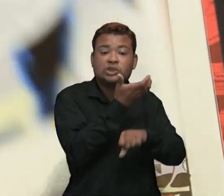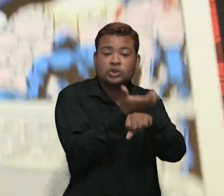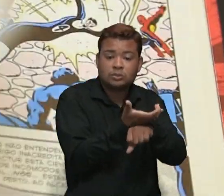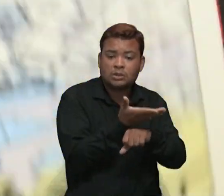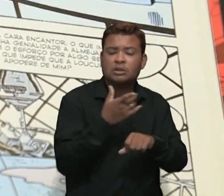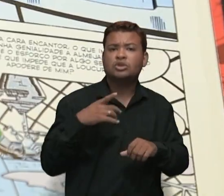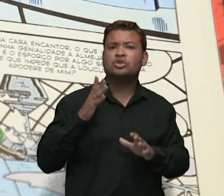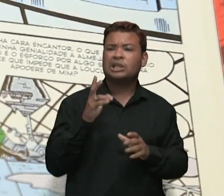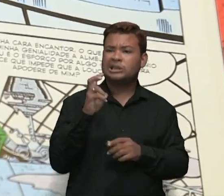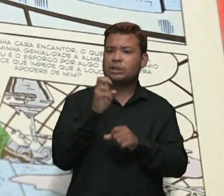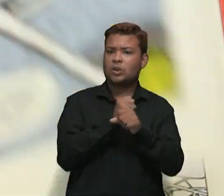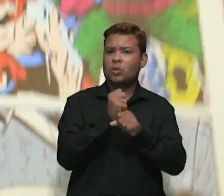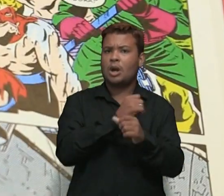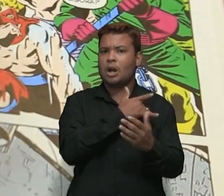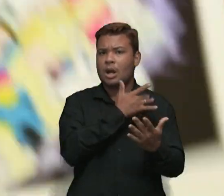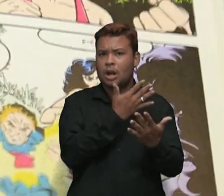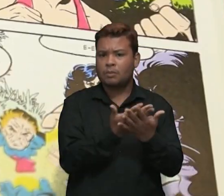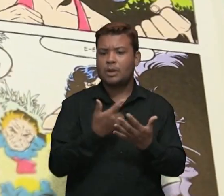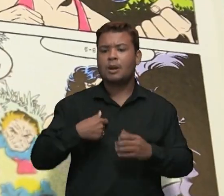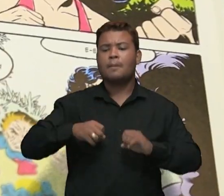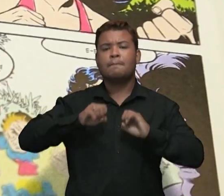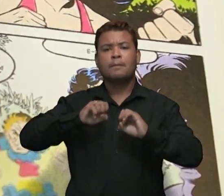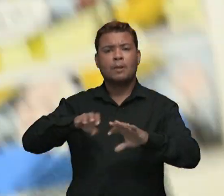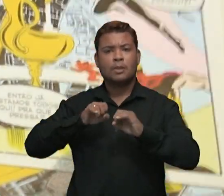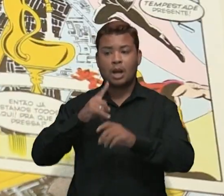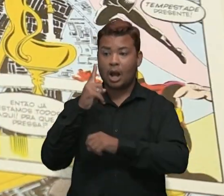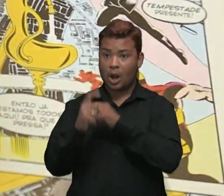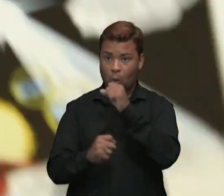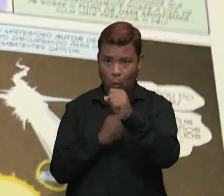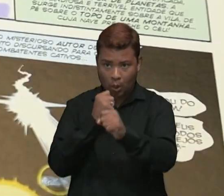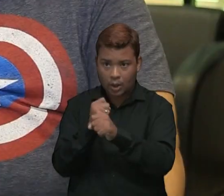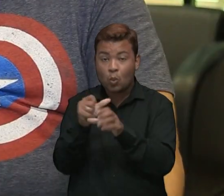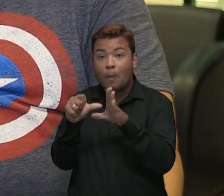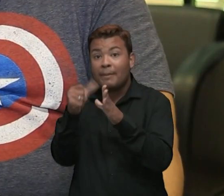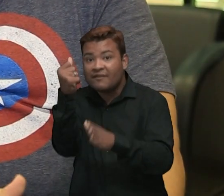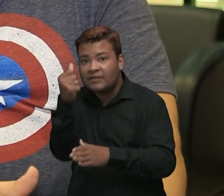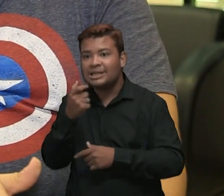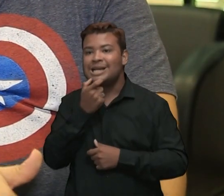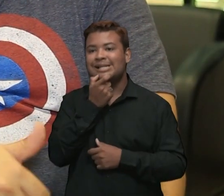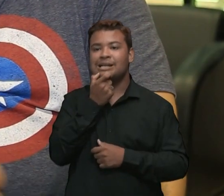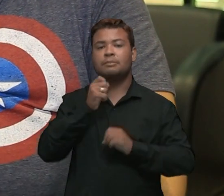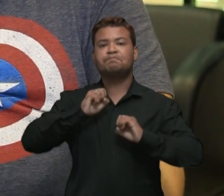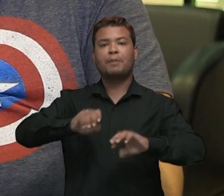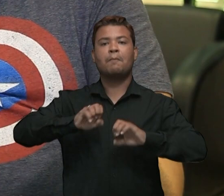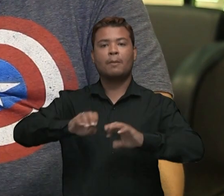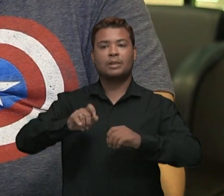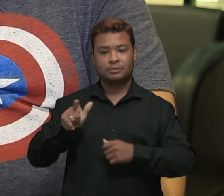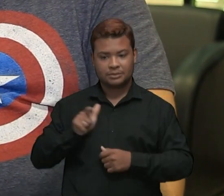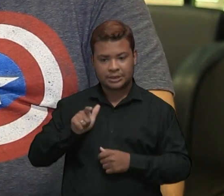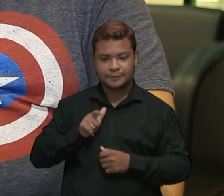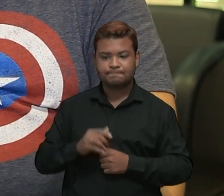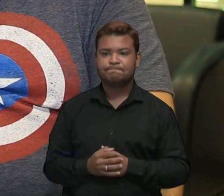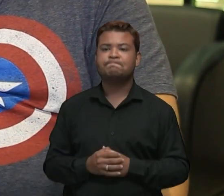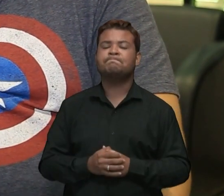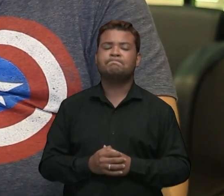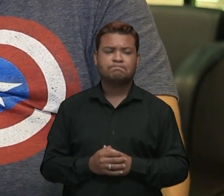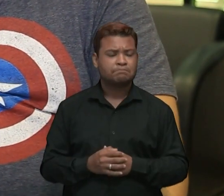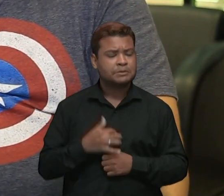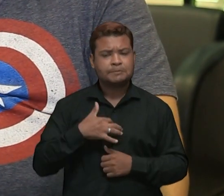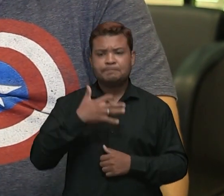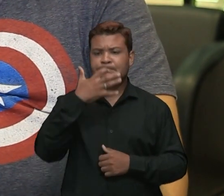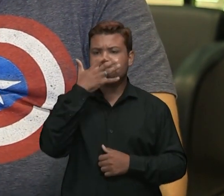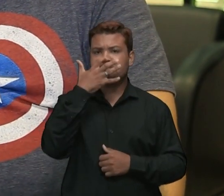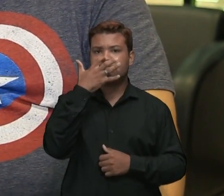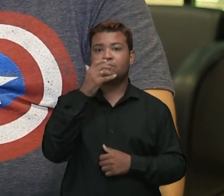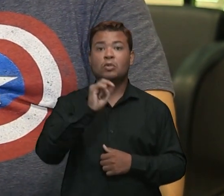nos últimos 5 anos eu venho ministrando uma vez por ano em inglês. Então é fascinante ter uma estrutura como o